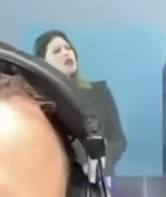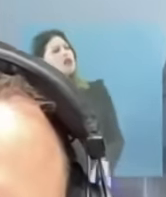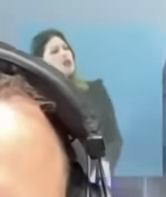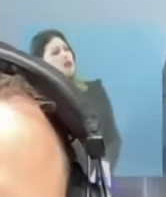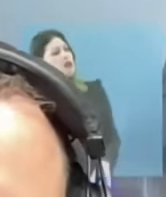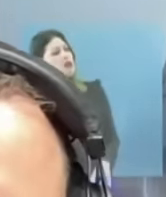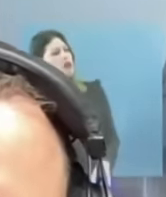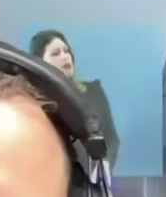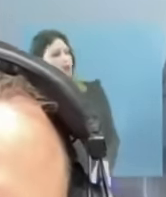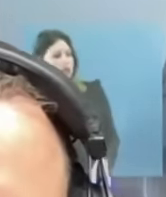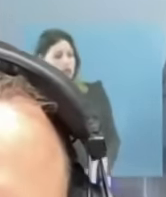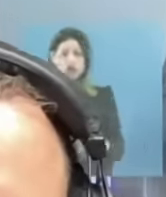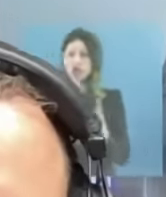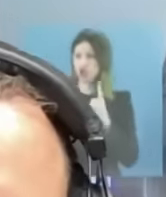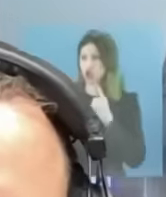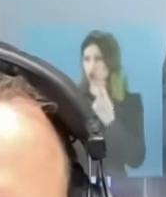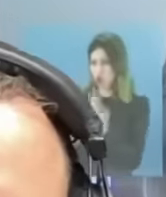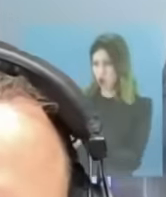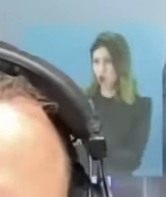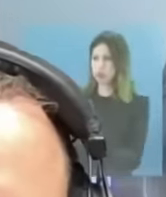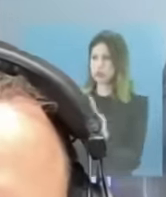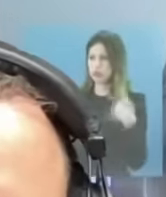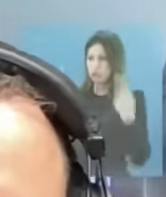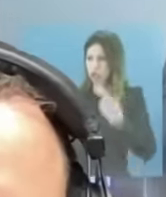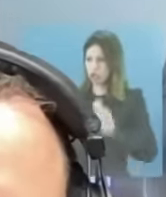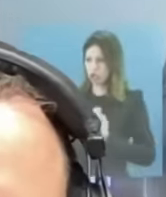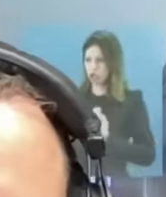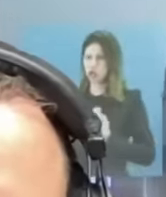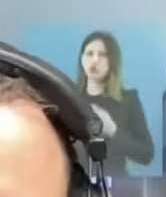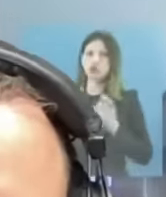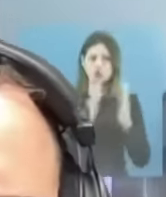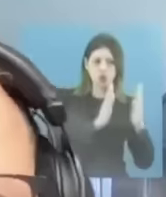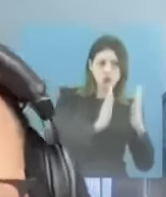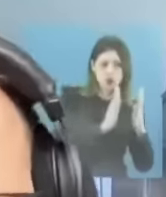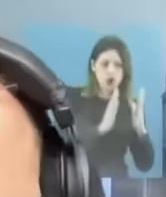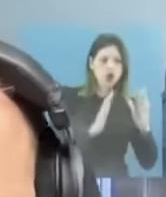que presidiram durante esse processo. O Fux,